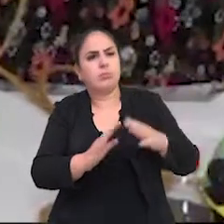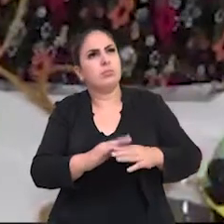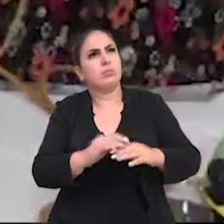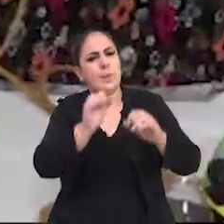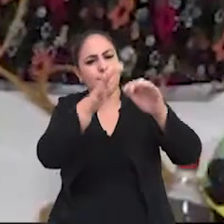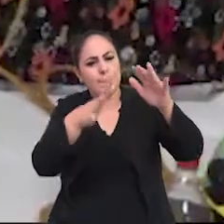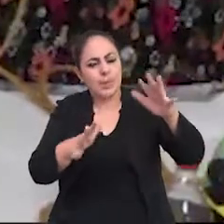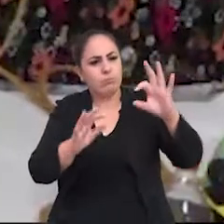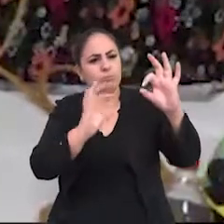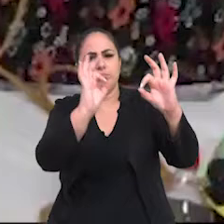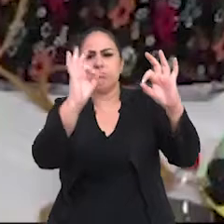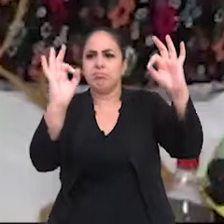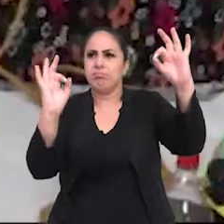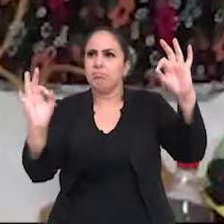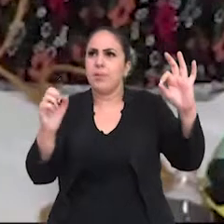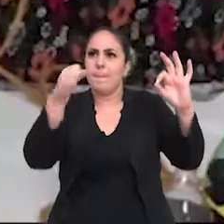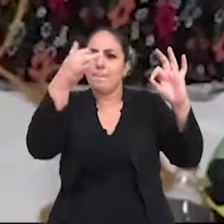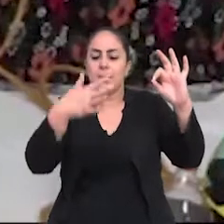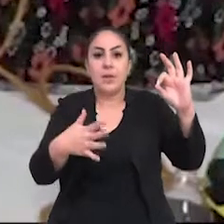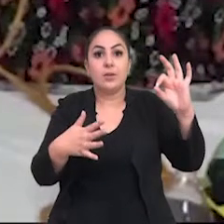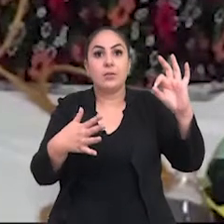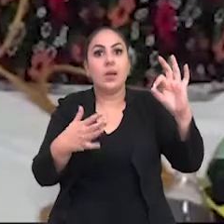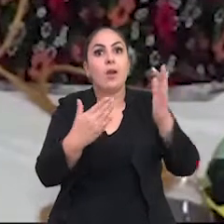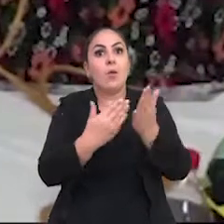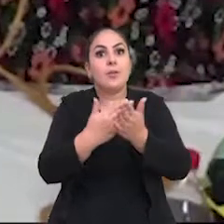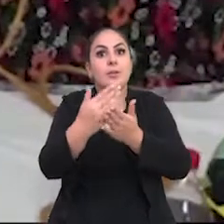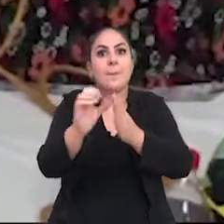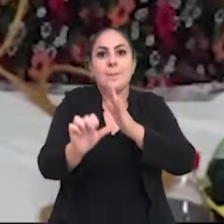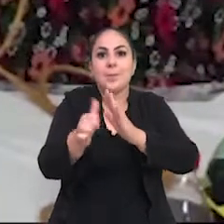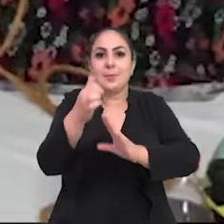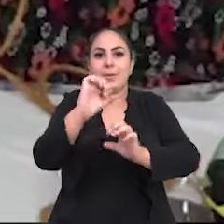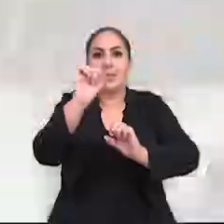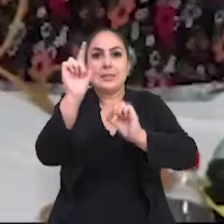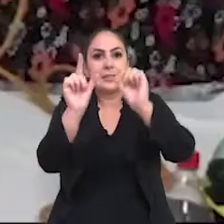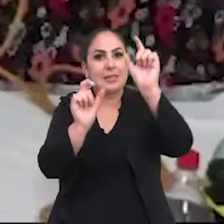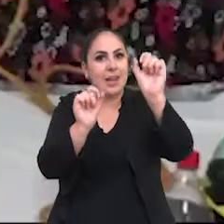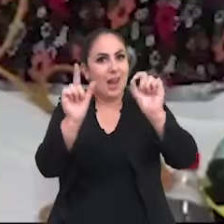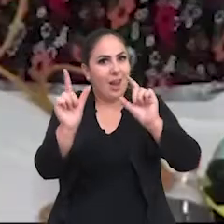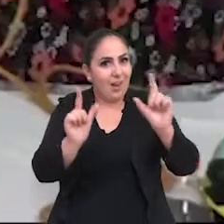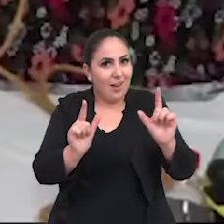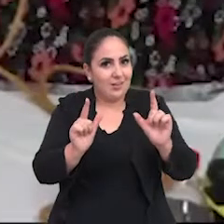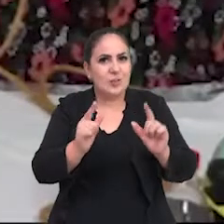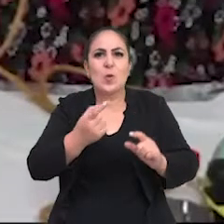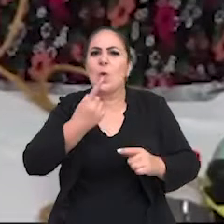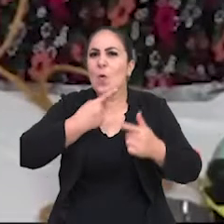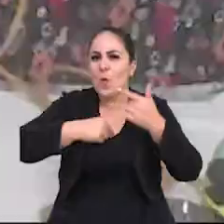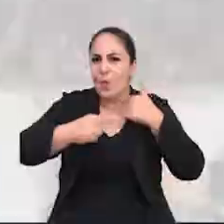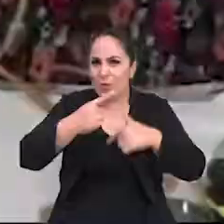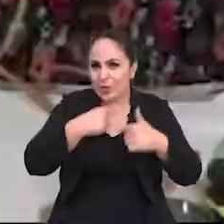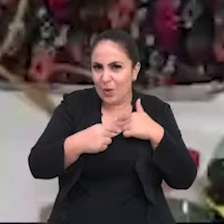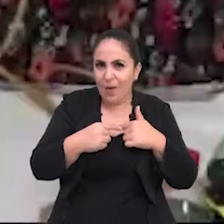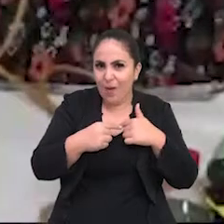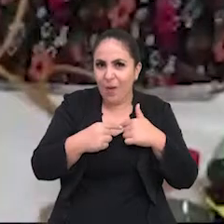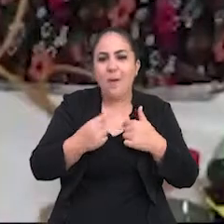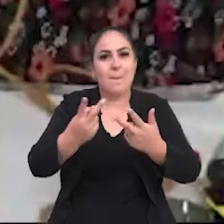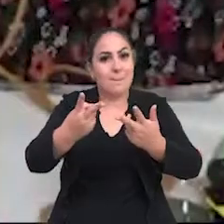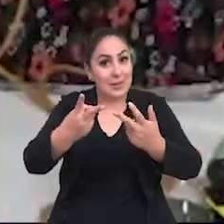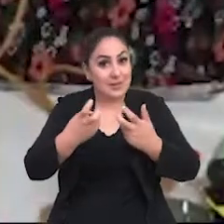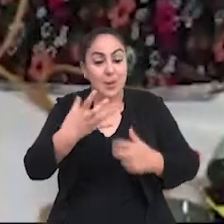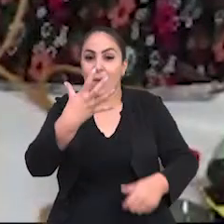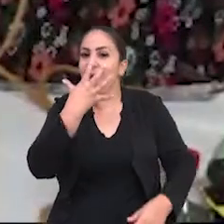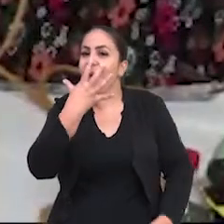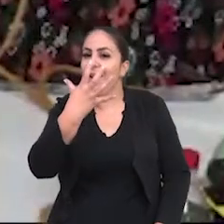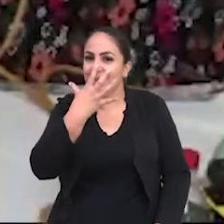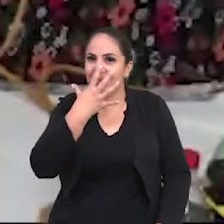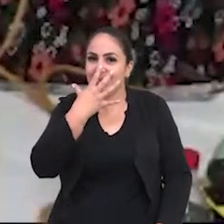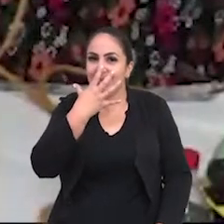E foi assim que nasceram as primeiras estrelas. Você gostou desse conto? Percebeu o